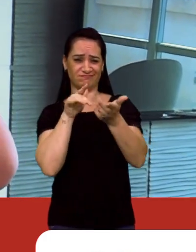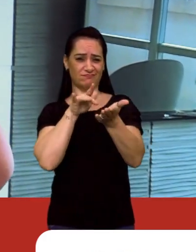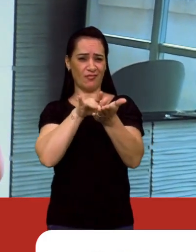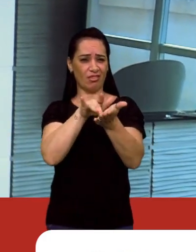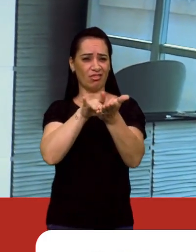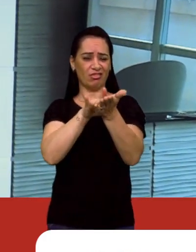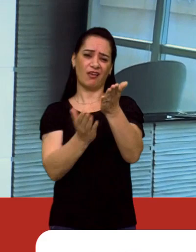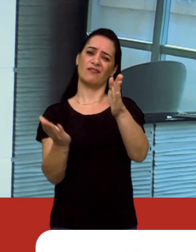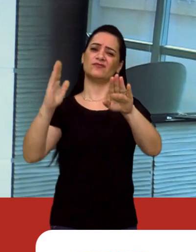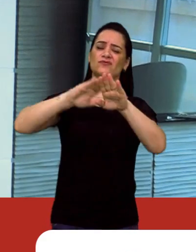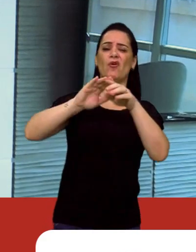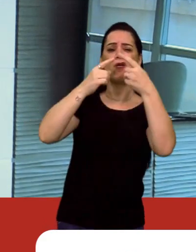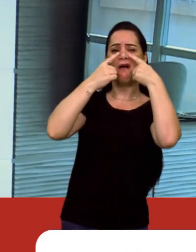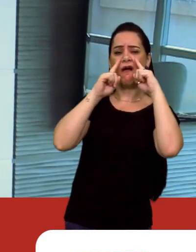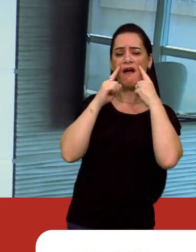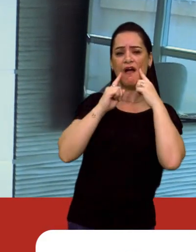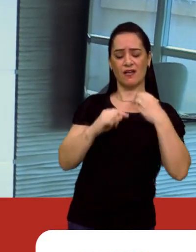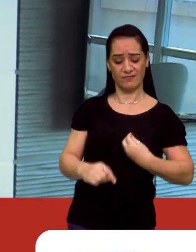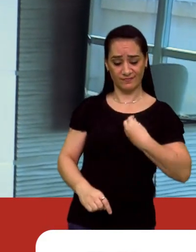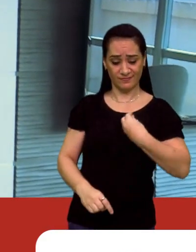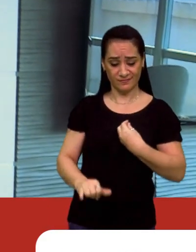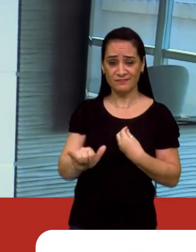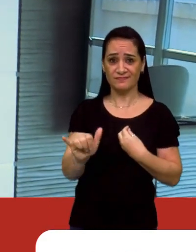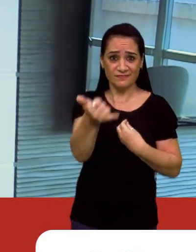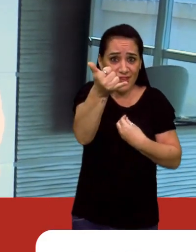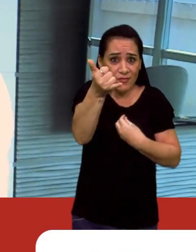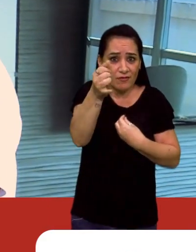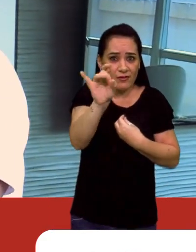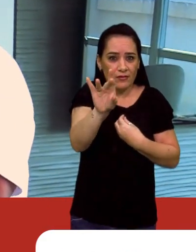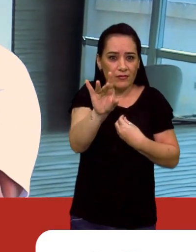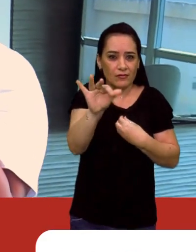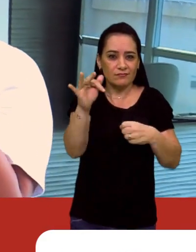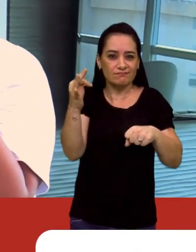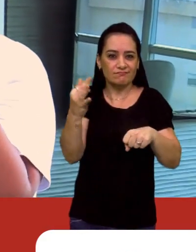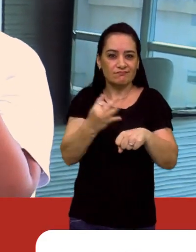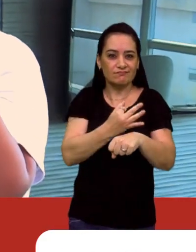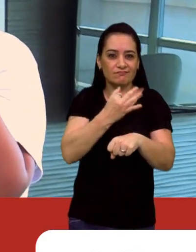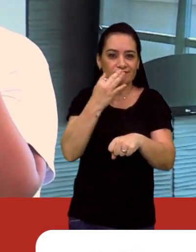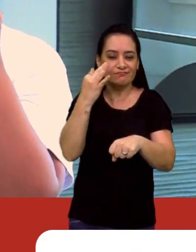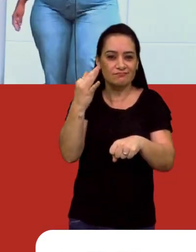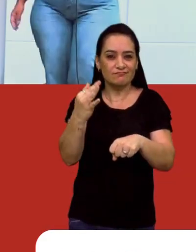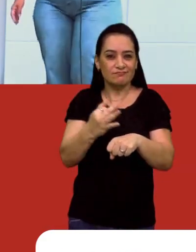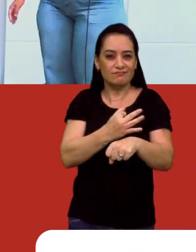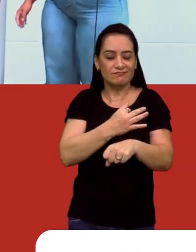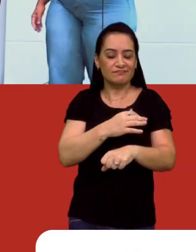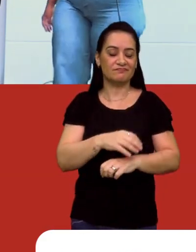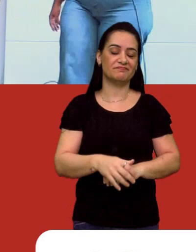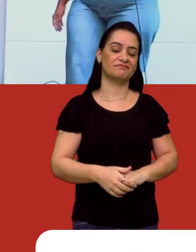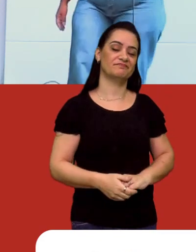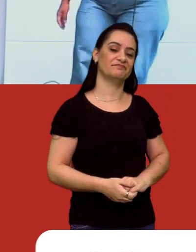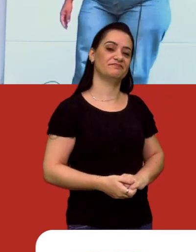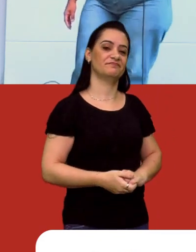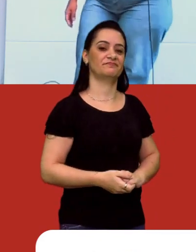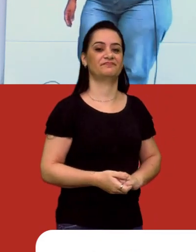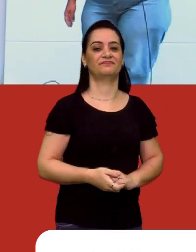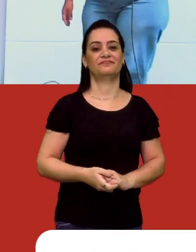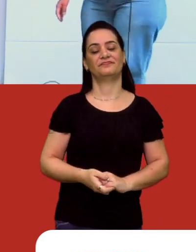ri quando deve chorar e não vive, apenas aguenta.